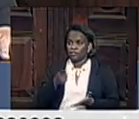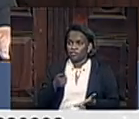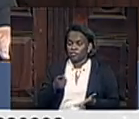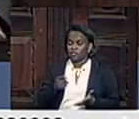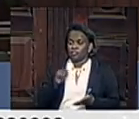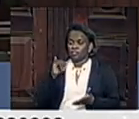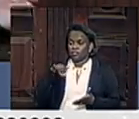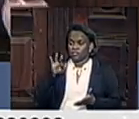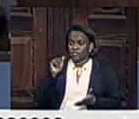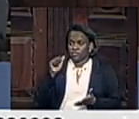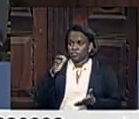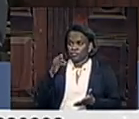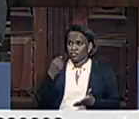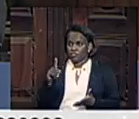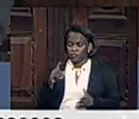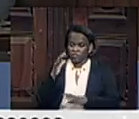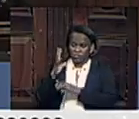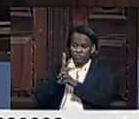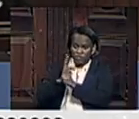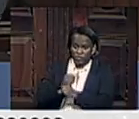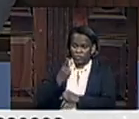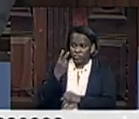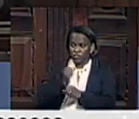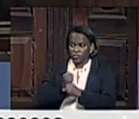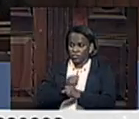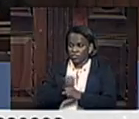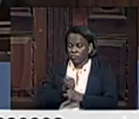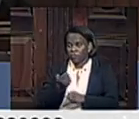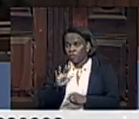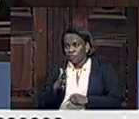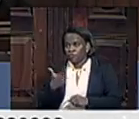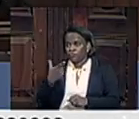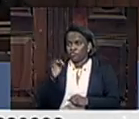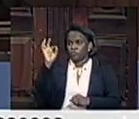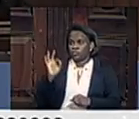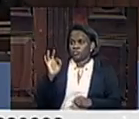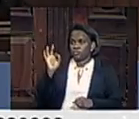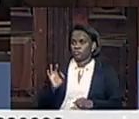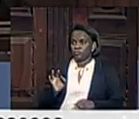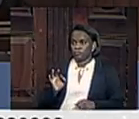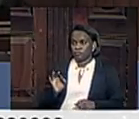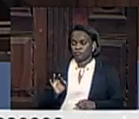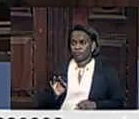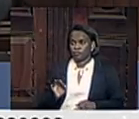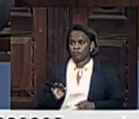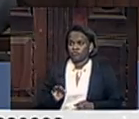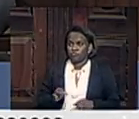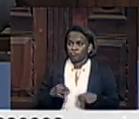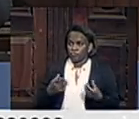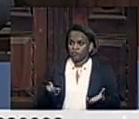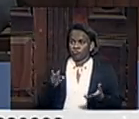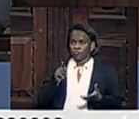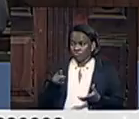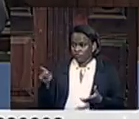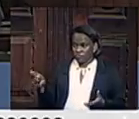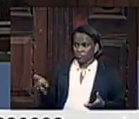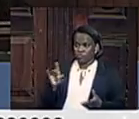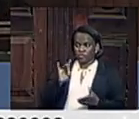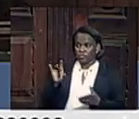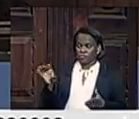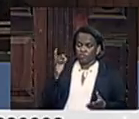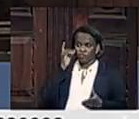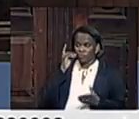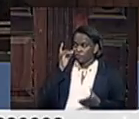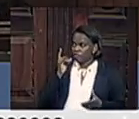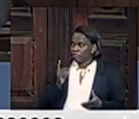inflação em que, acumulado 2 anos, está quase 20%. É Vossa Excelência, sou eu, são todos os